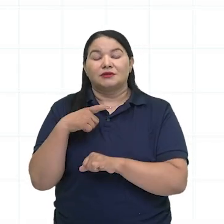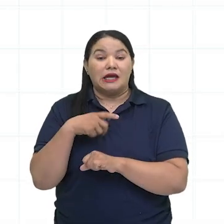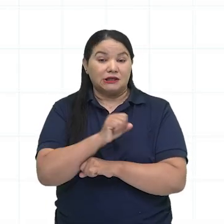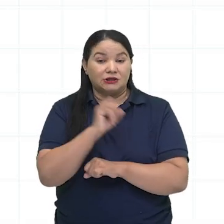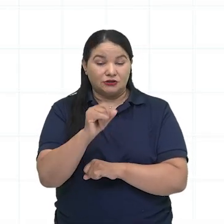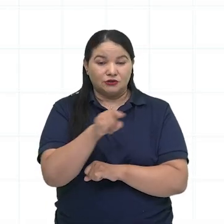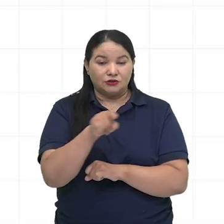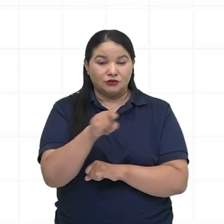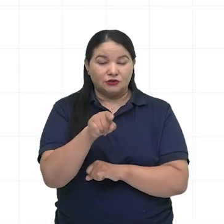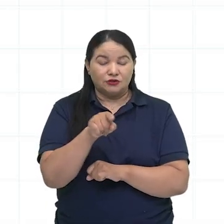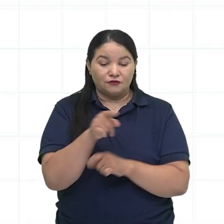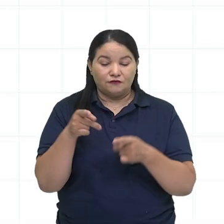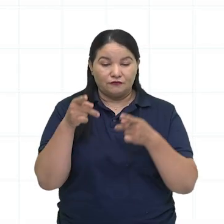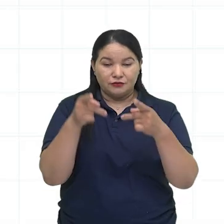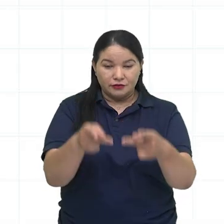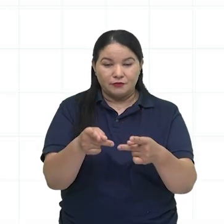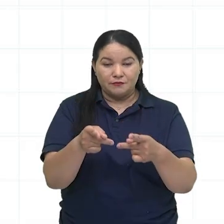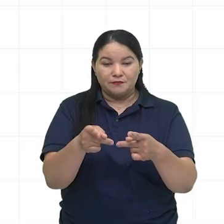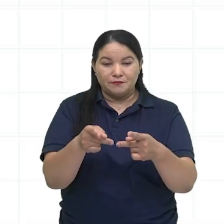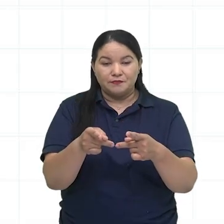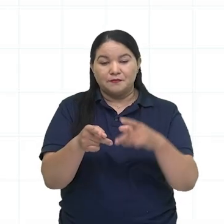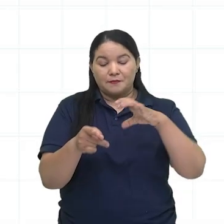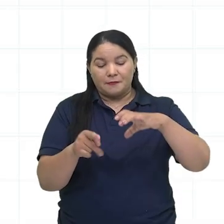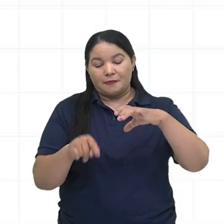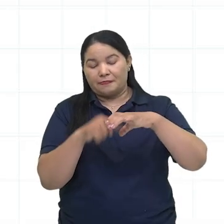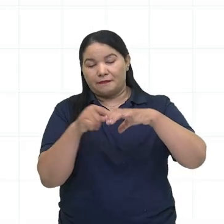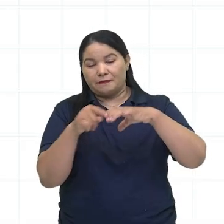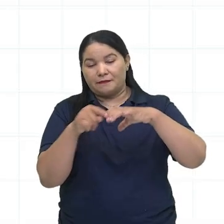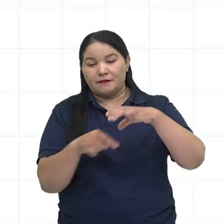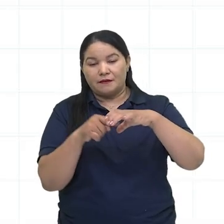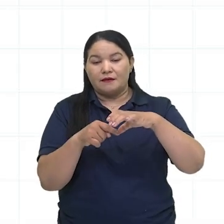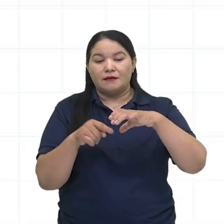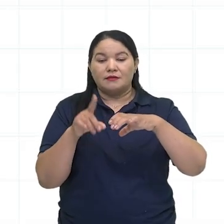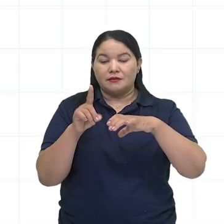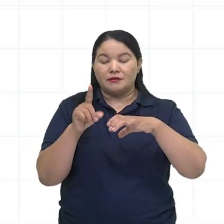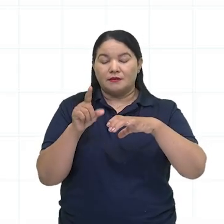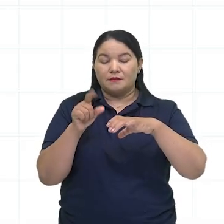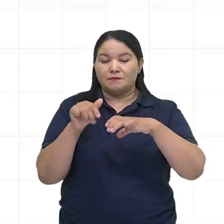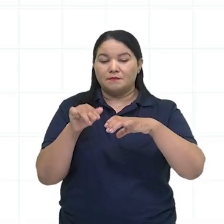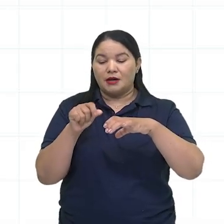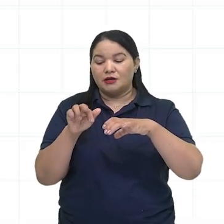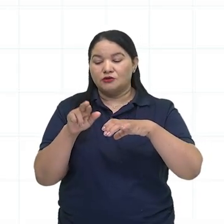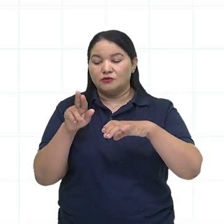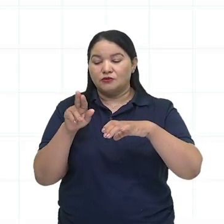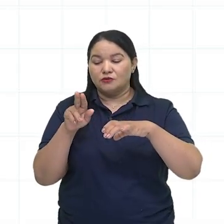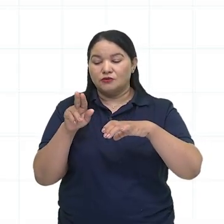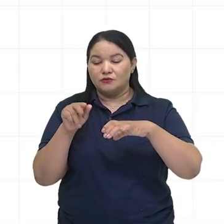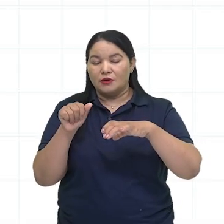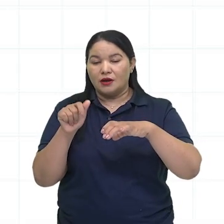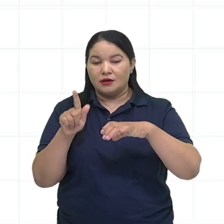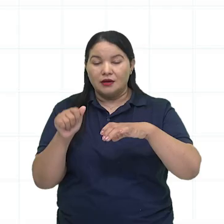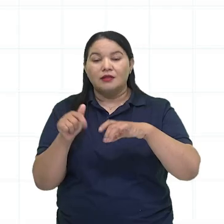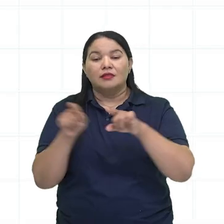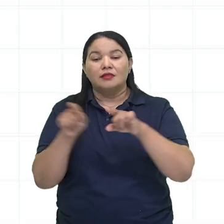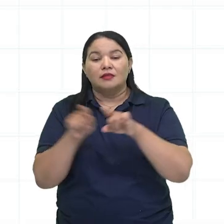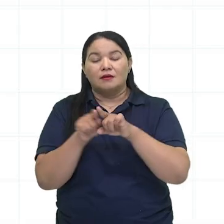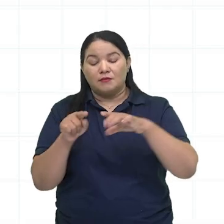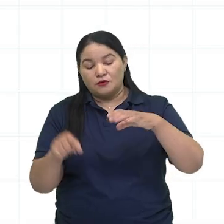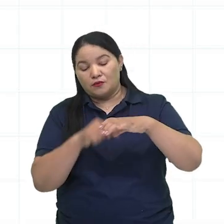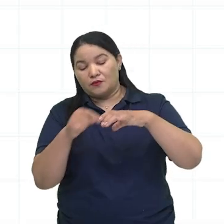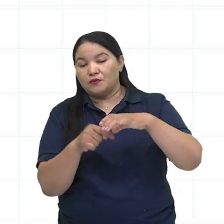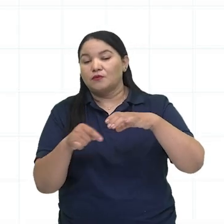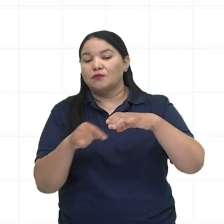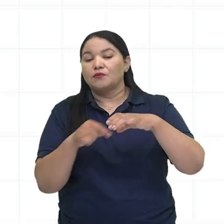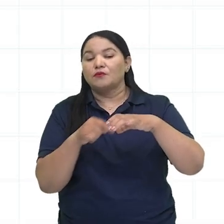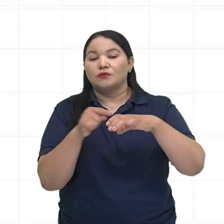visitou a caverna do Maruaga, você já observou que a parede dela é toda